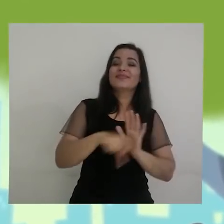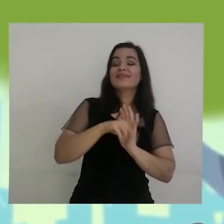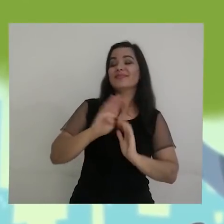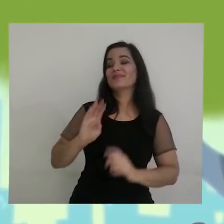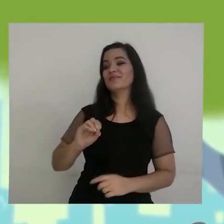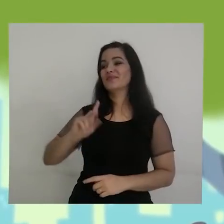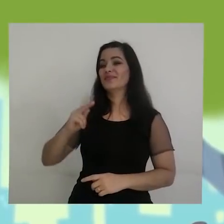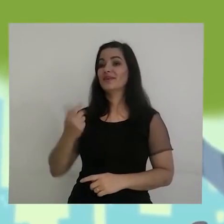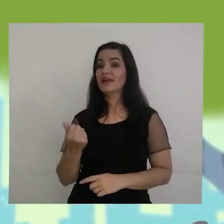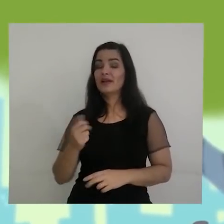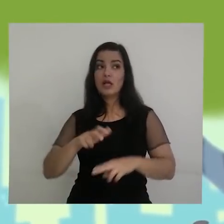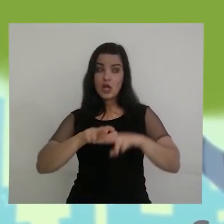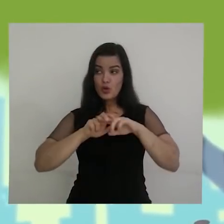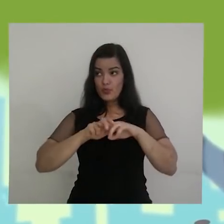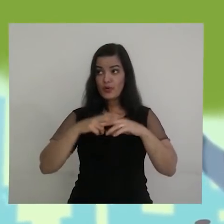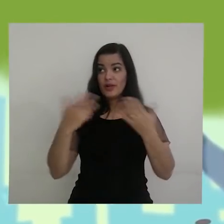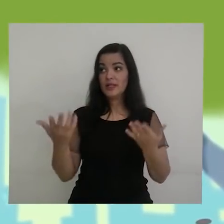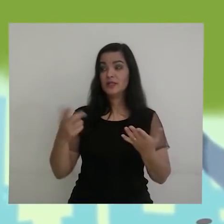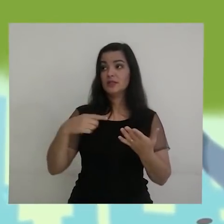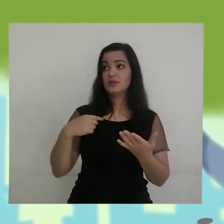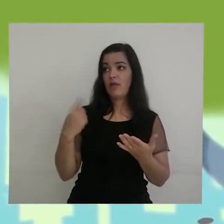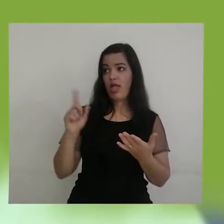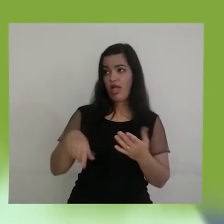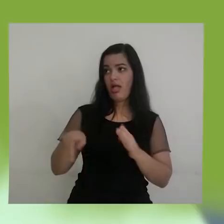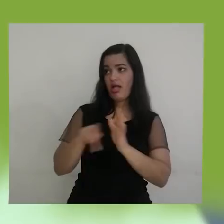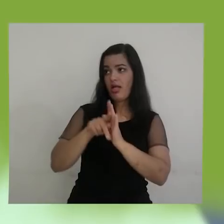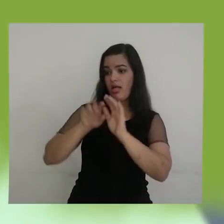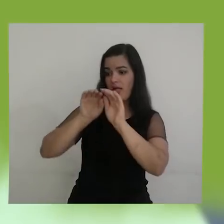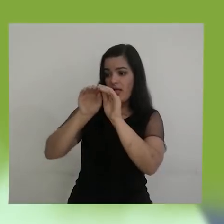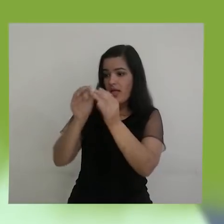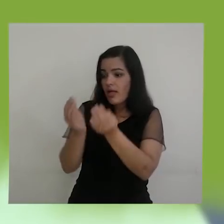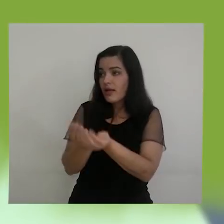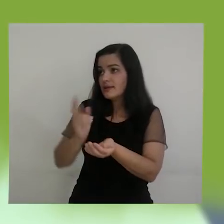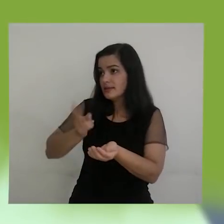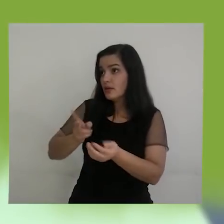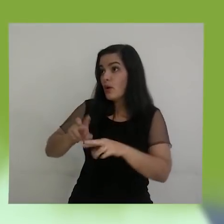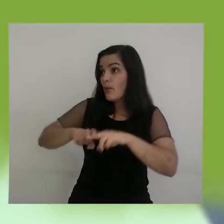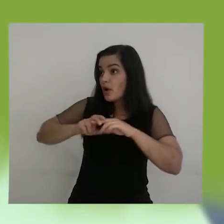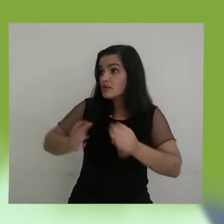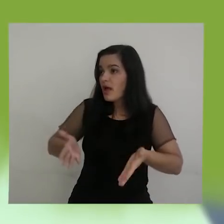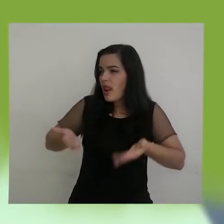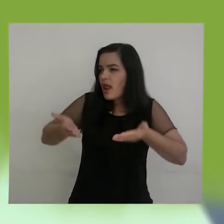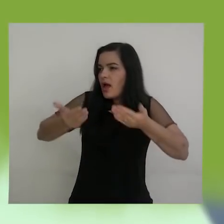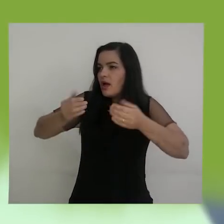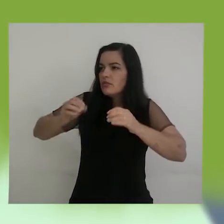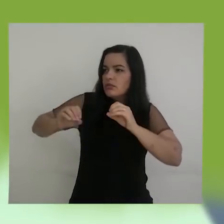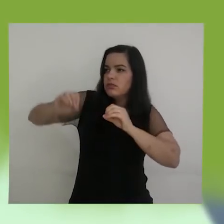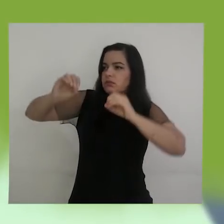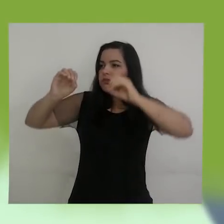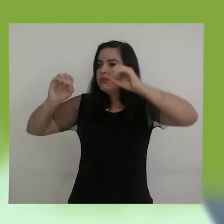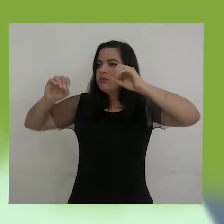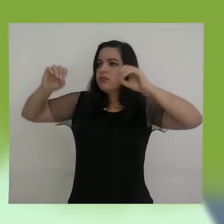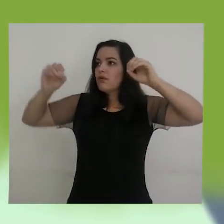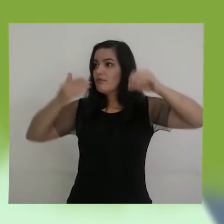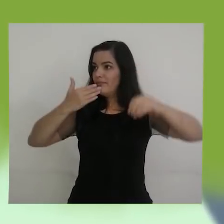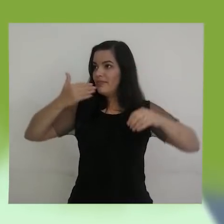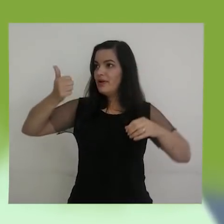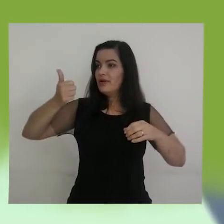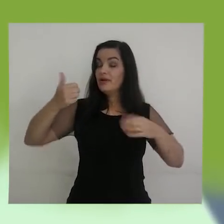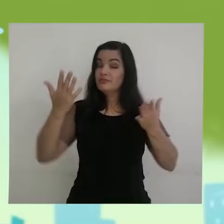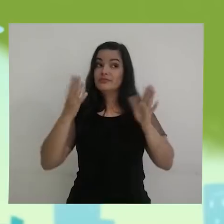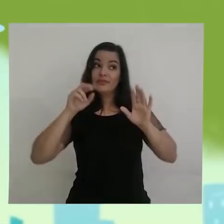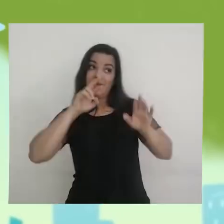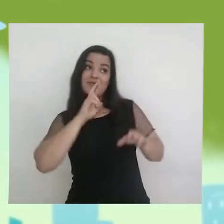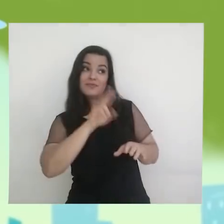Por isso que a gente é redonda? Pra flutuar melhor? Para responder sua pergunta, outra pergunta. O que temos dentro